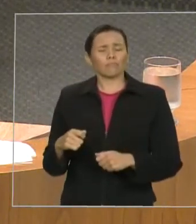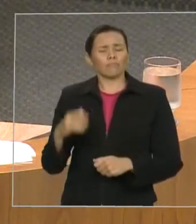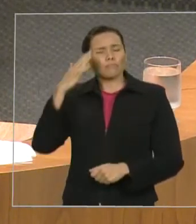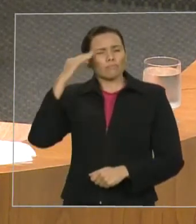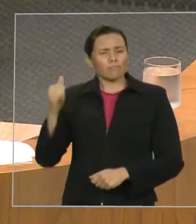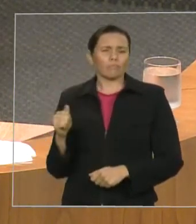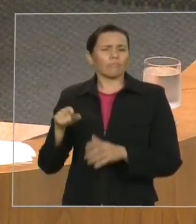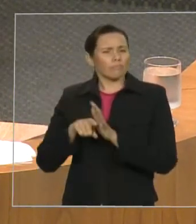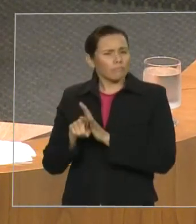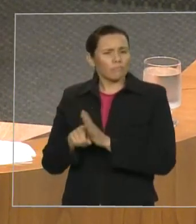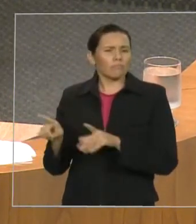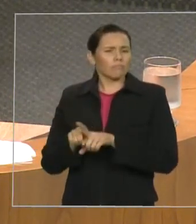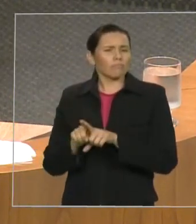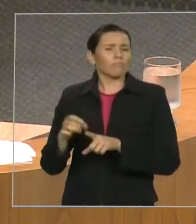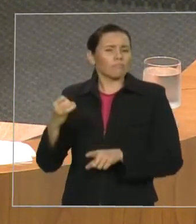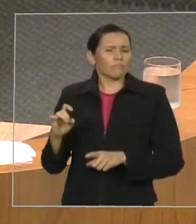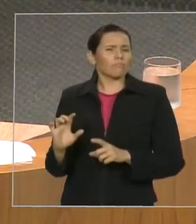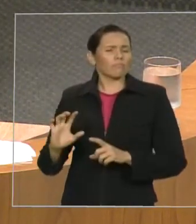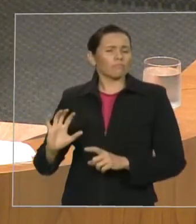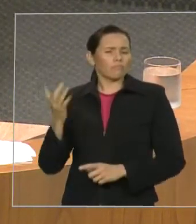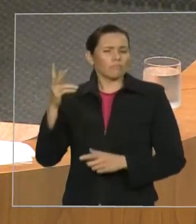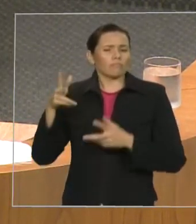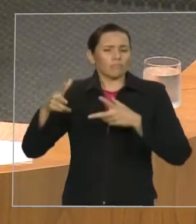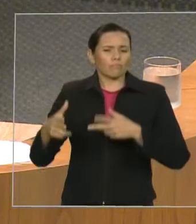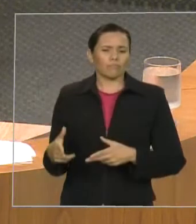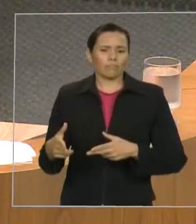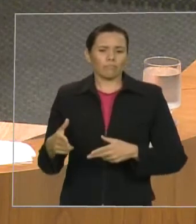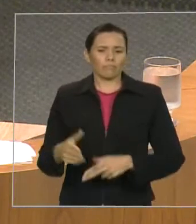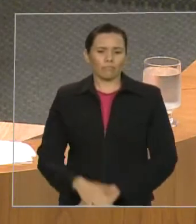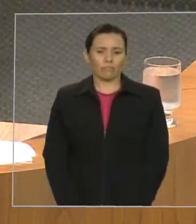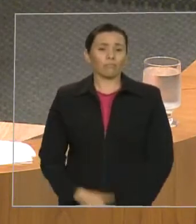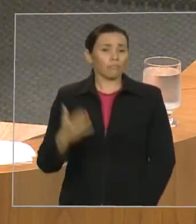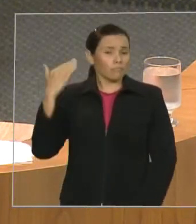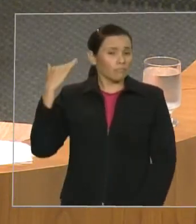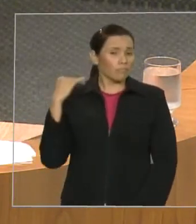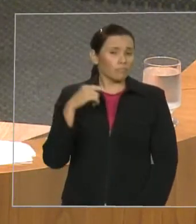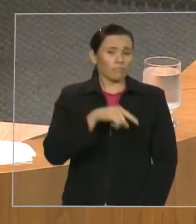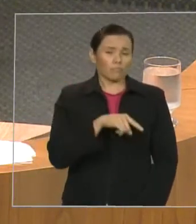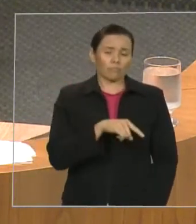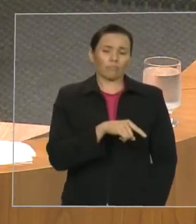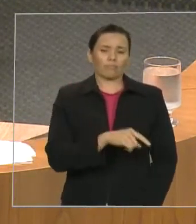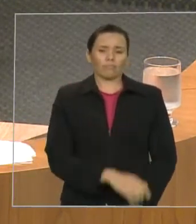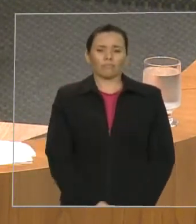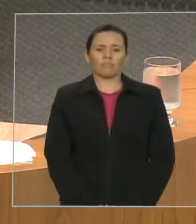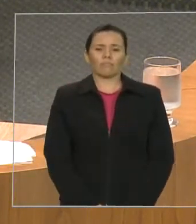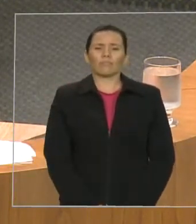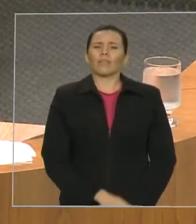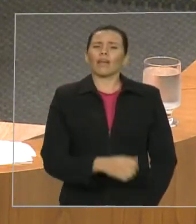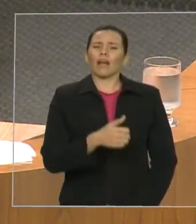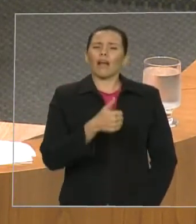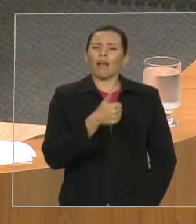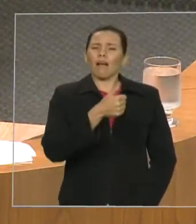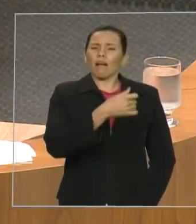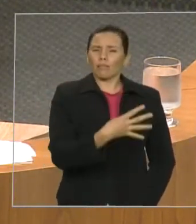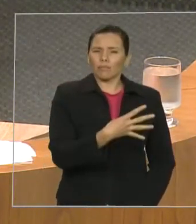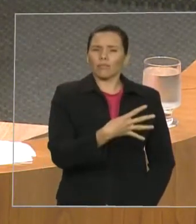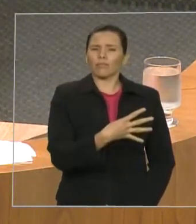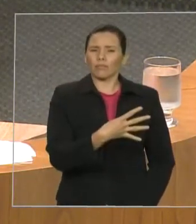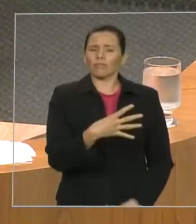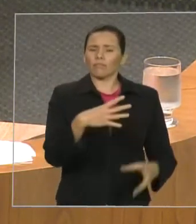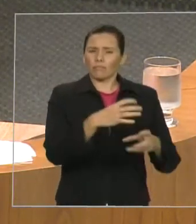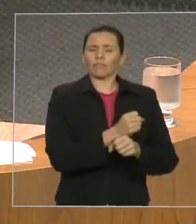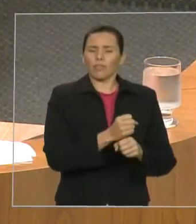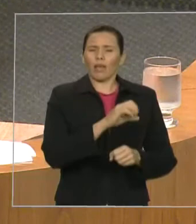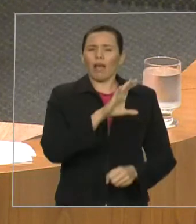quando reclamavam que era farra dos capelães, eram 14. Flávio Dino jogou agora mais 20. Então, um número muito